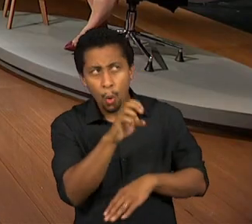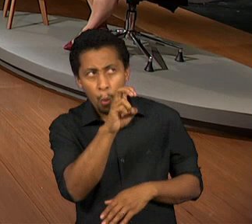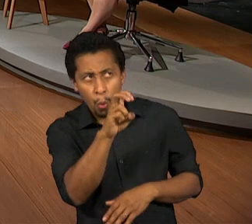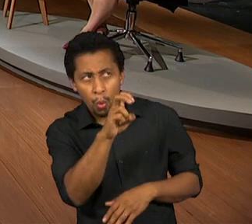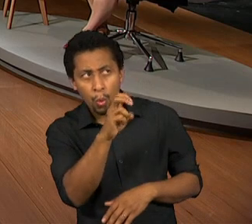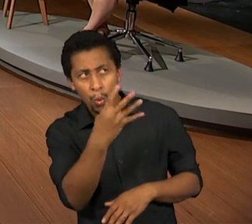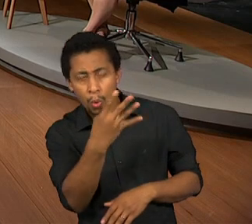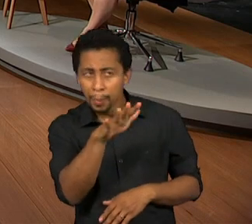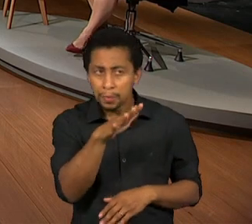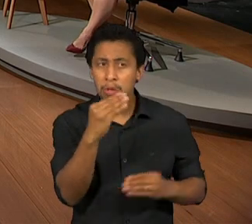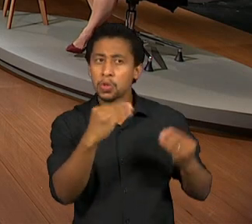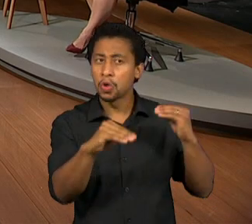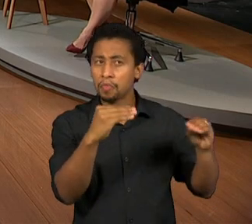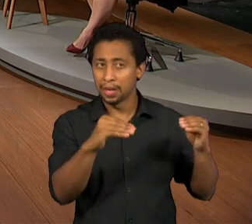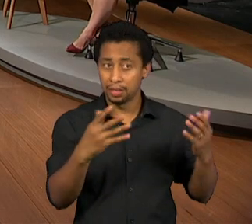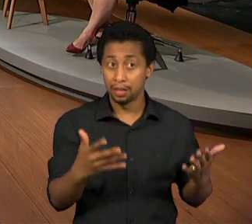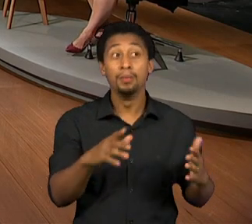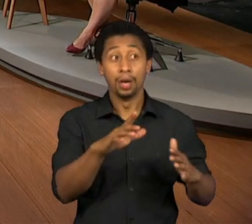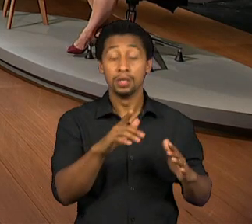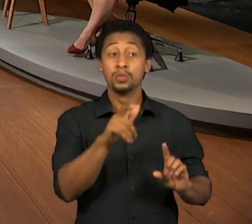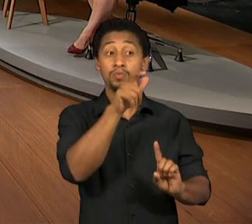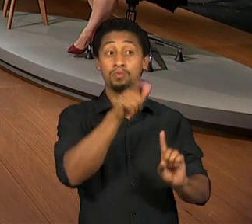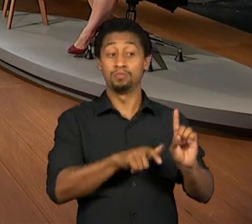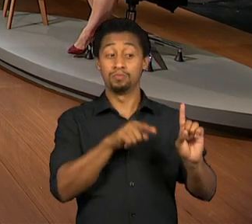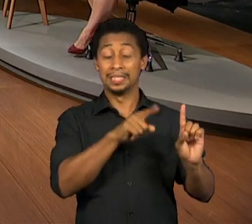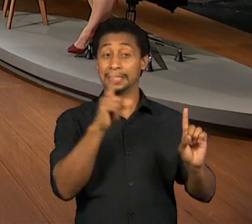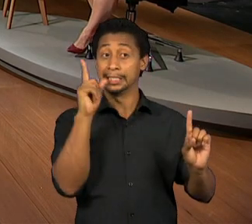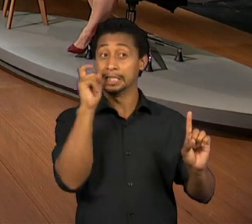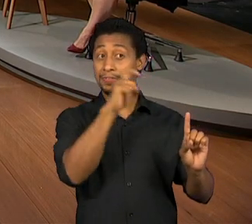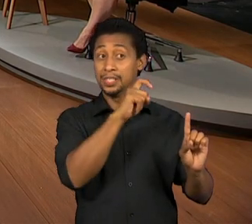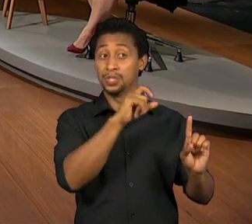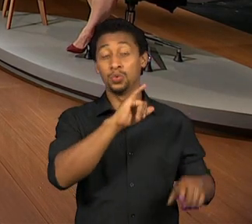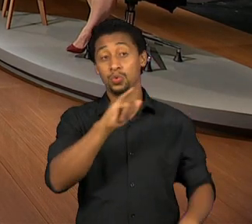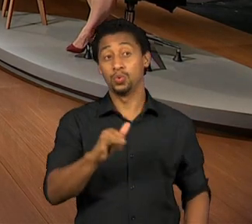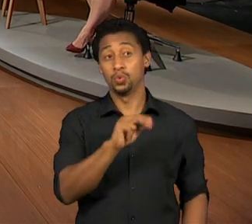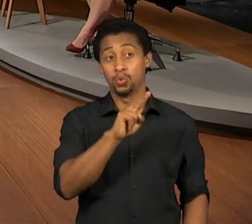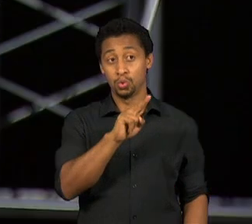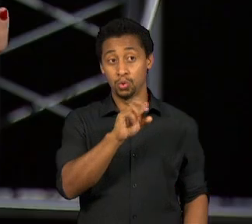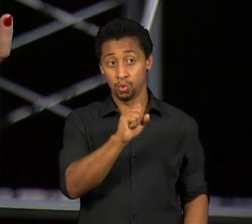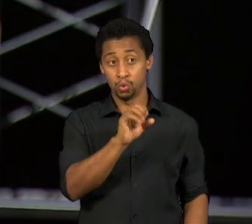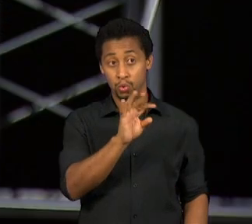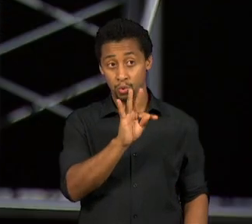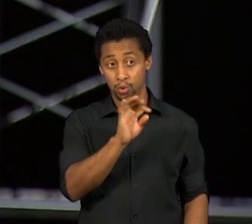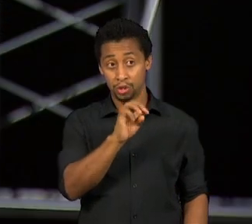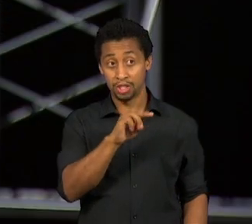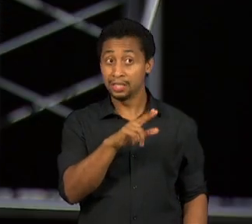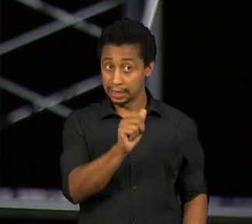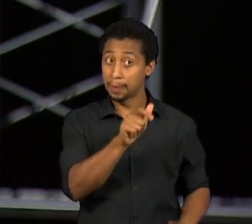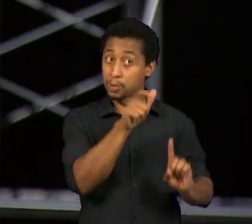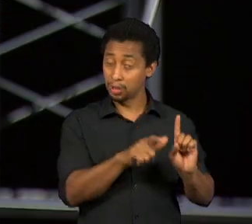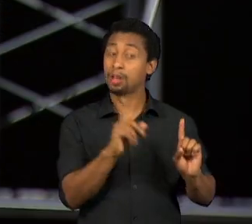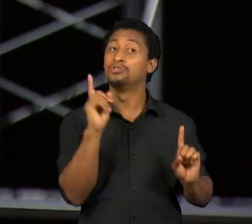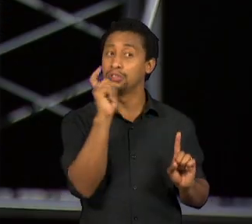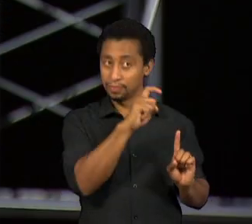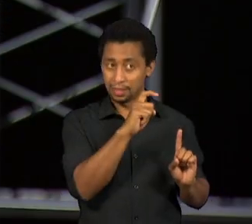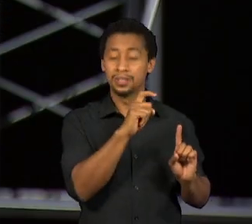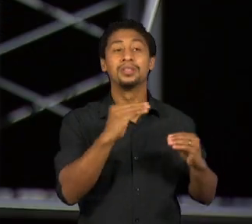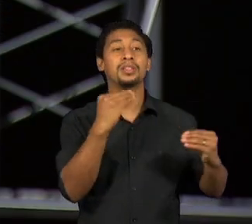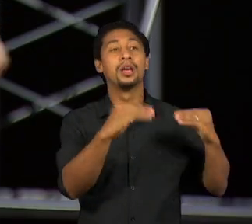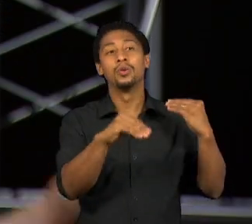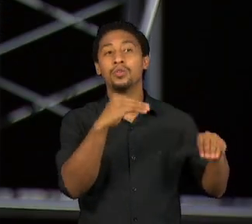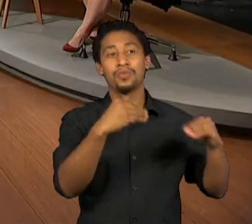acho que teve um papel aí bem complexo, que foi o da Justina, né? Na novela Éramos 6, por ser uma personagem com problemas